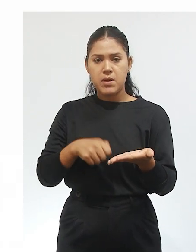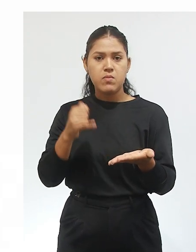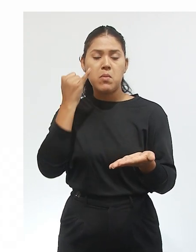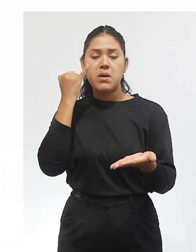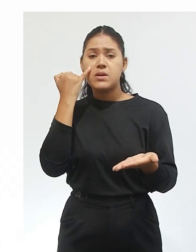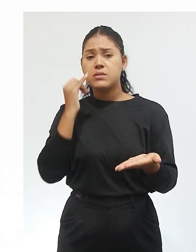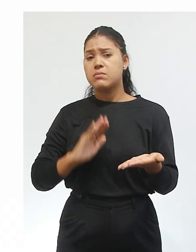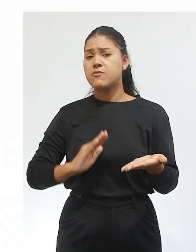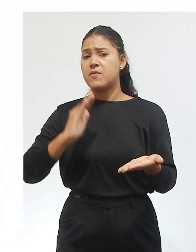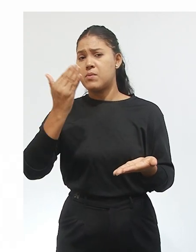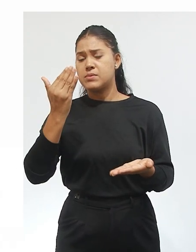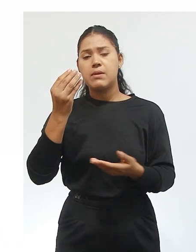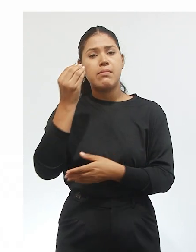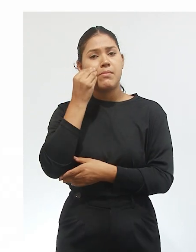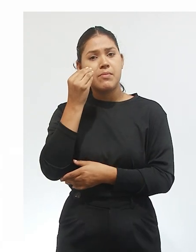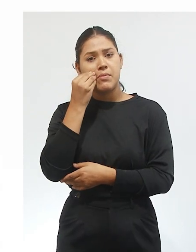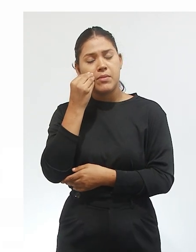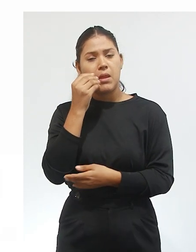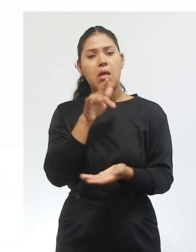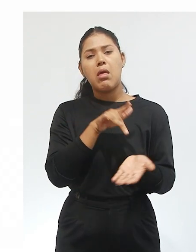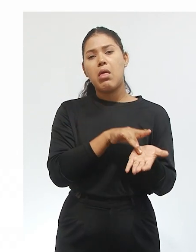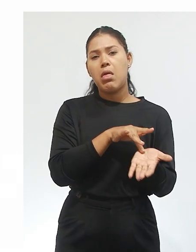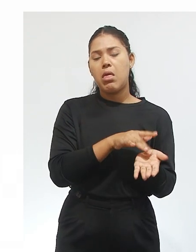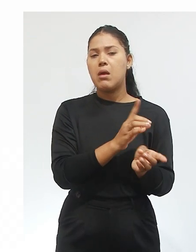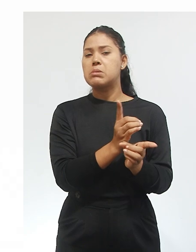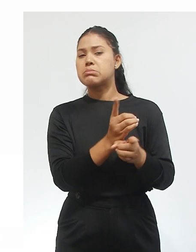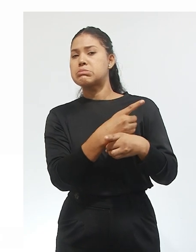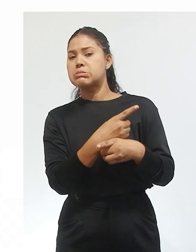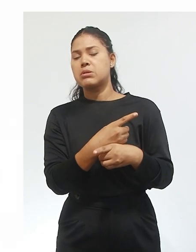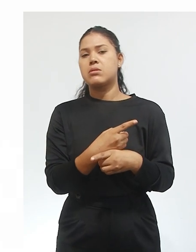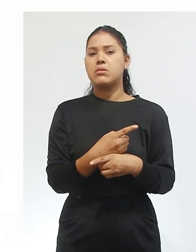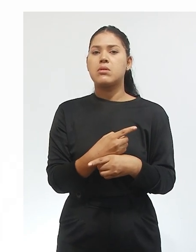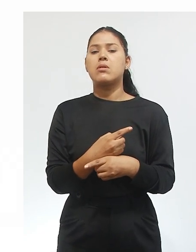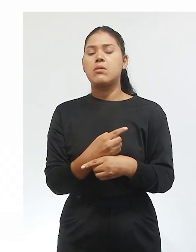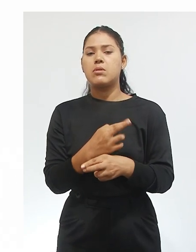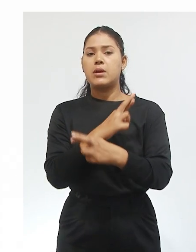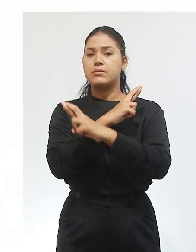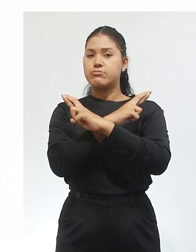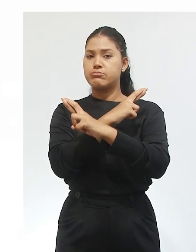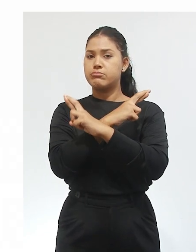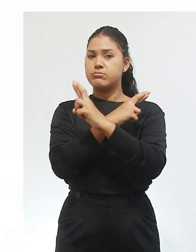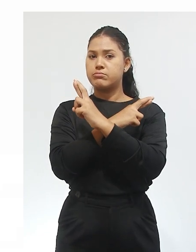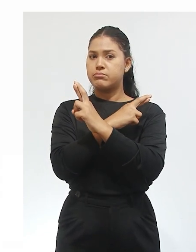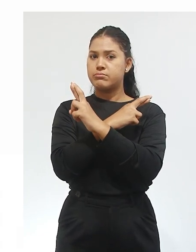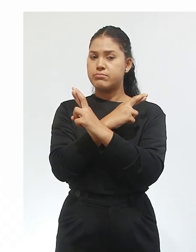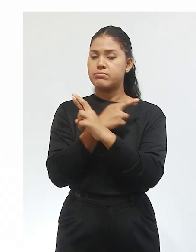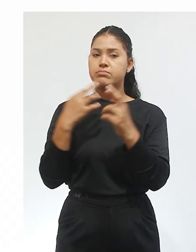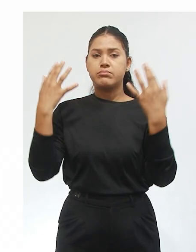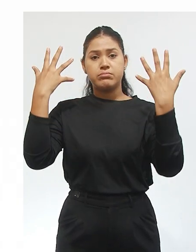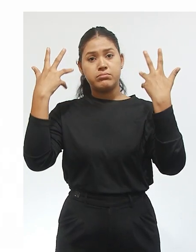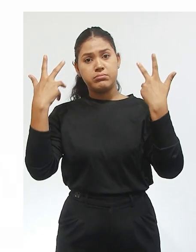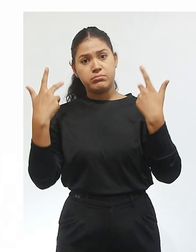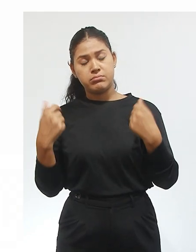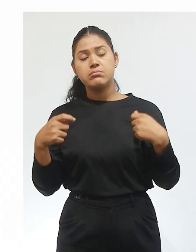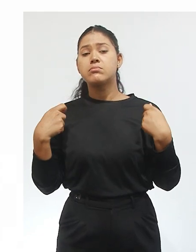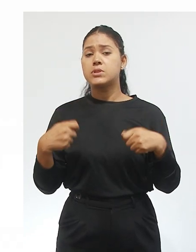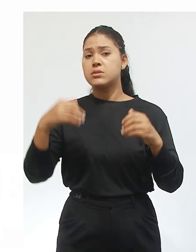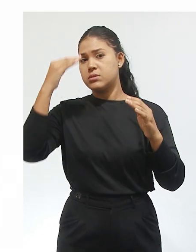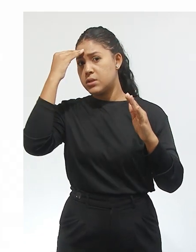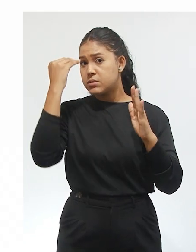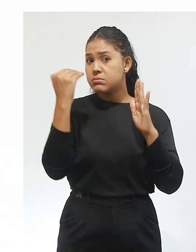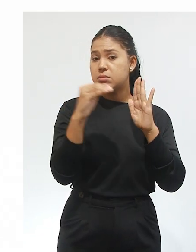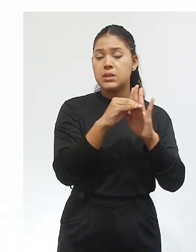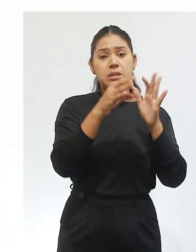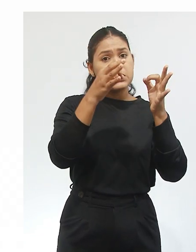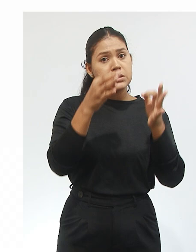tentar enganar ali o leão, o governo, algo do tipo. Então, não, né, gente? Deve seguir certinho, sem